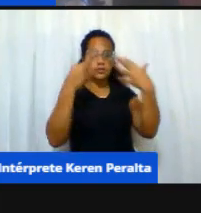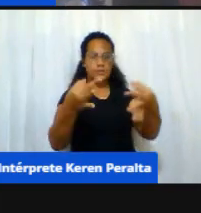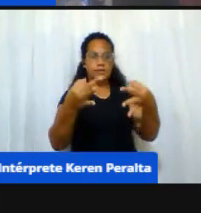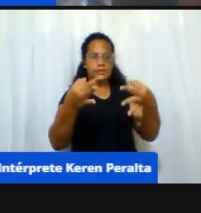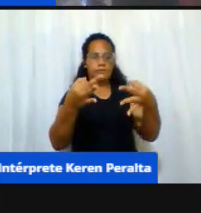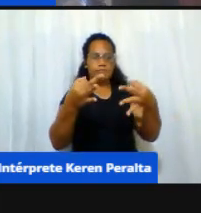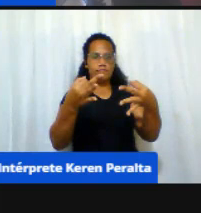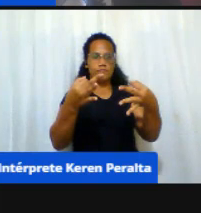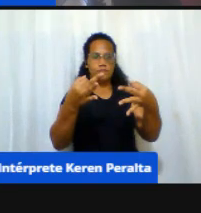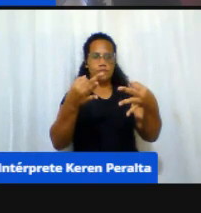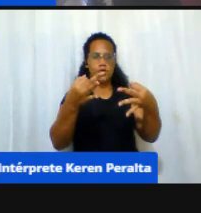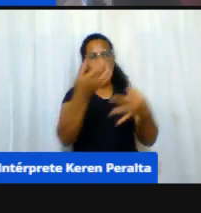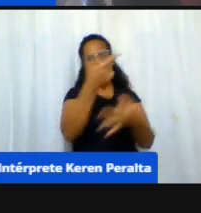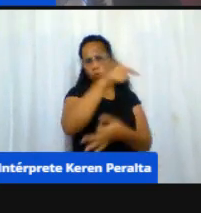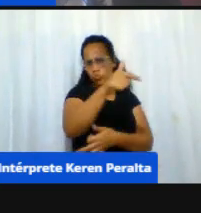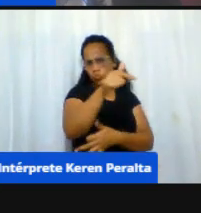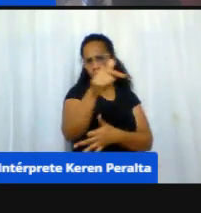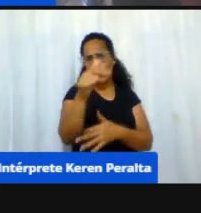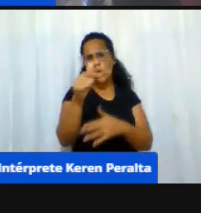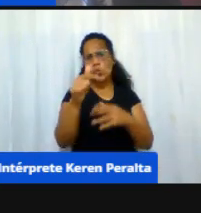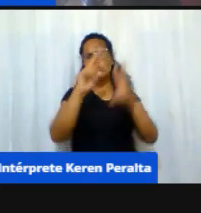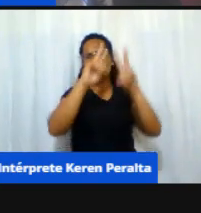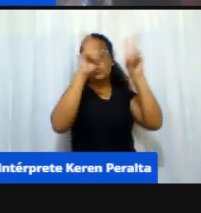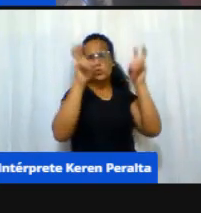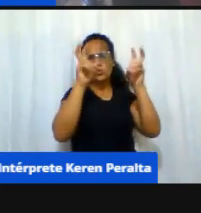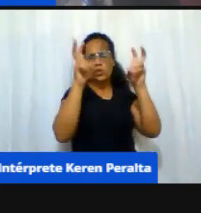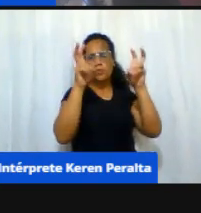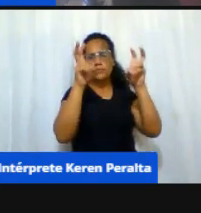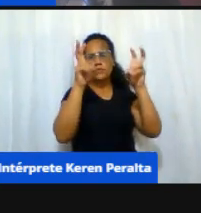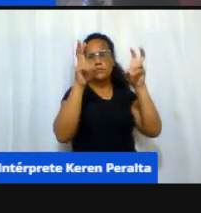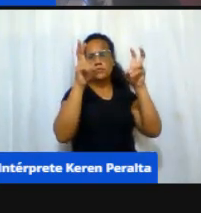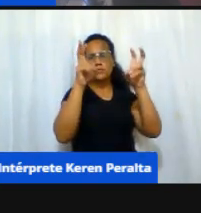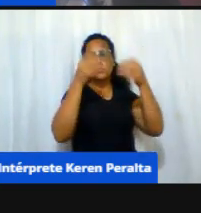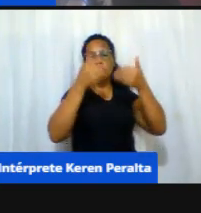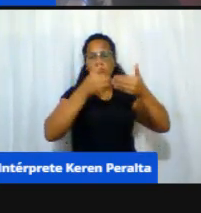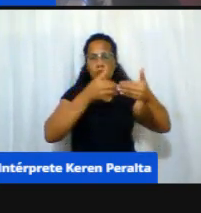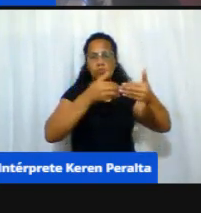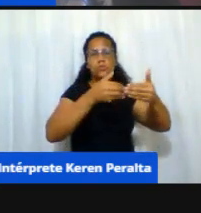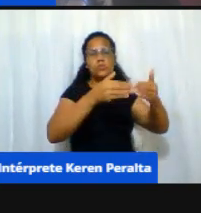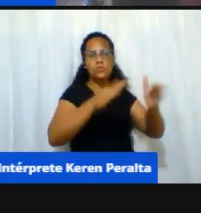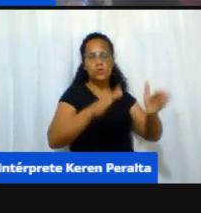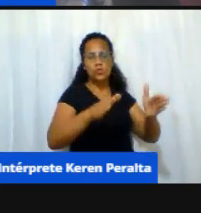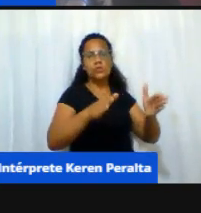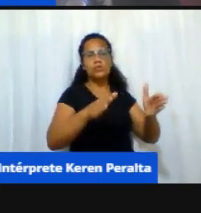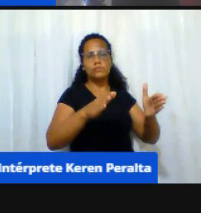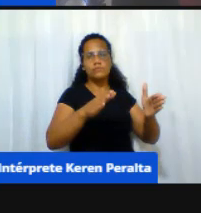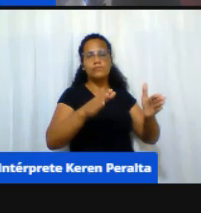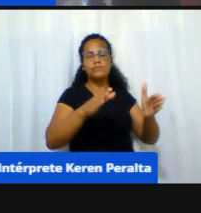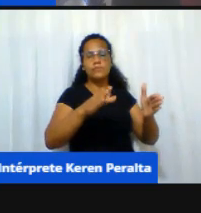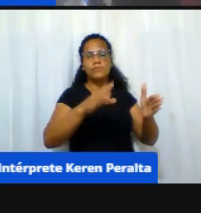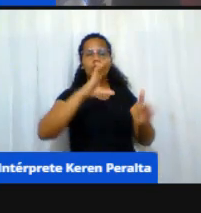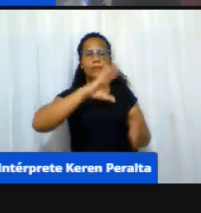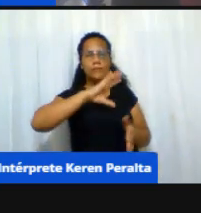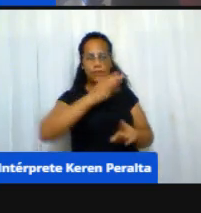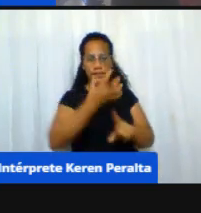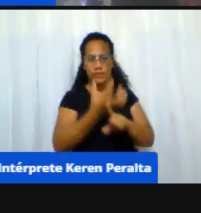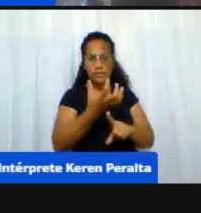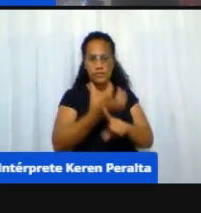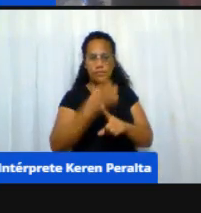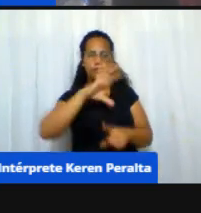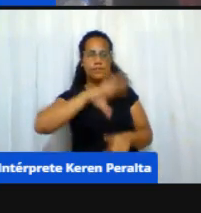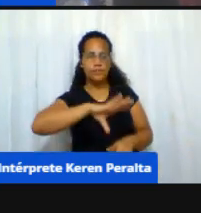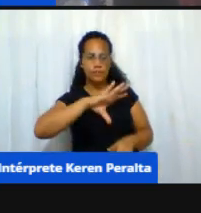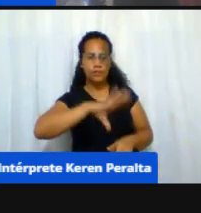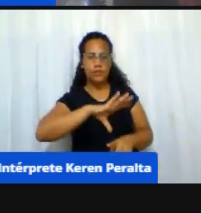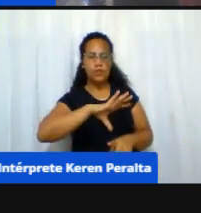estudo, disponibilizaremos no blog de língua portuguesa os slides, o que